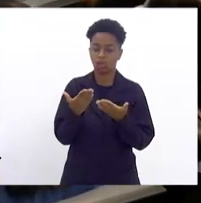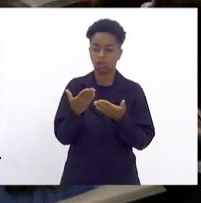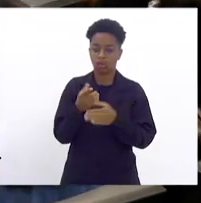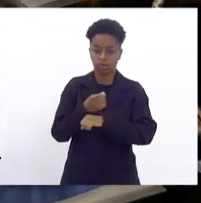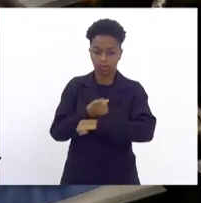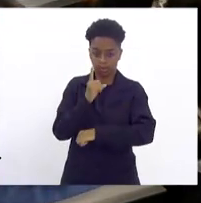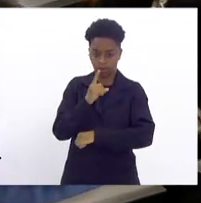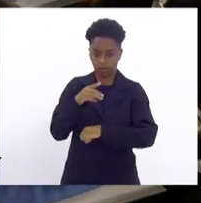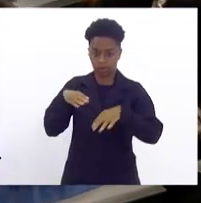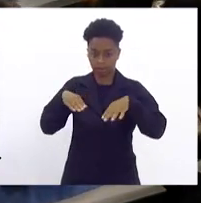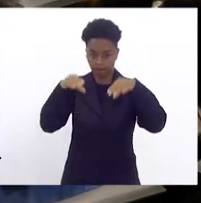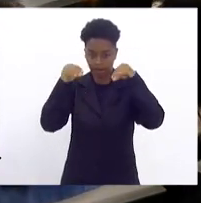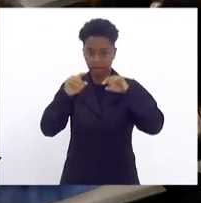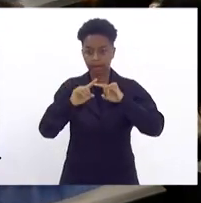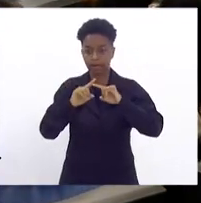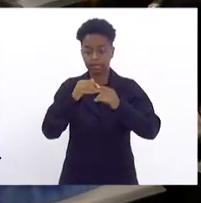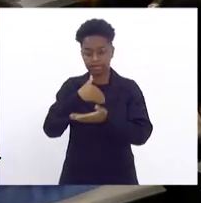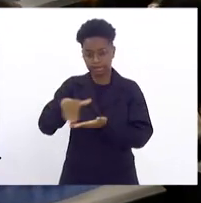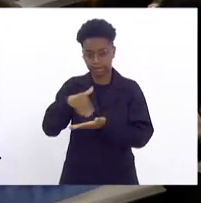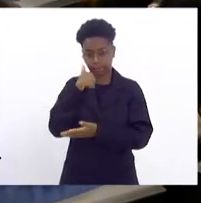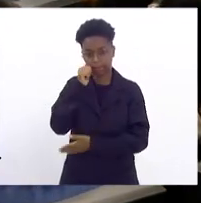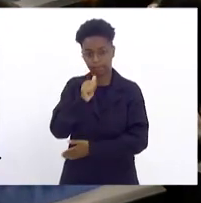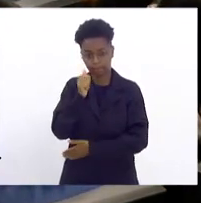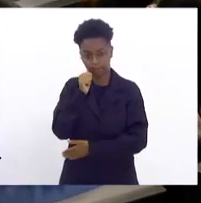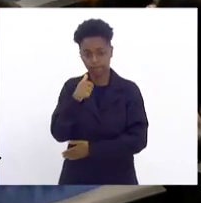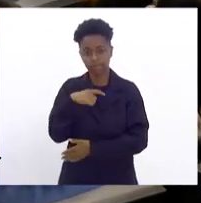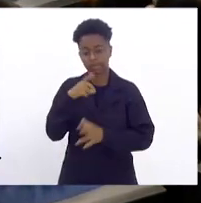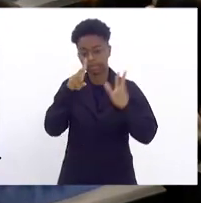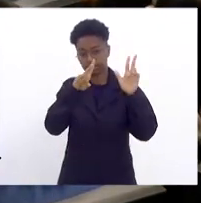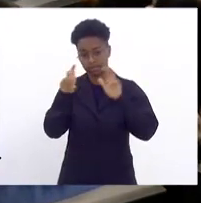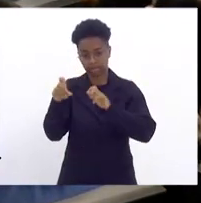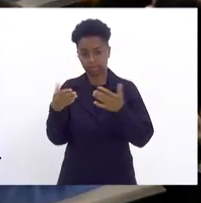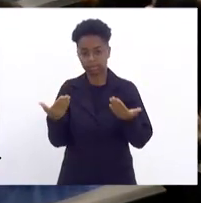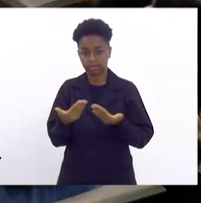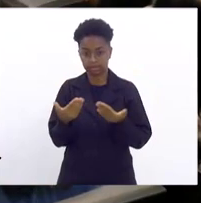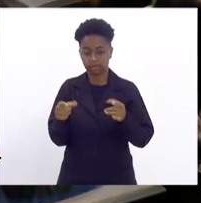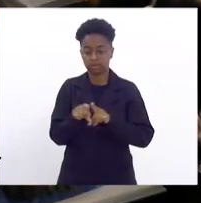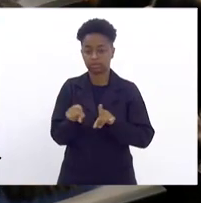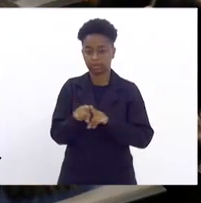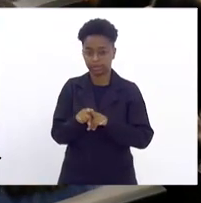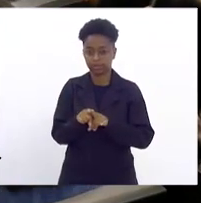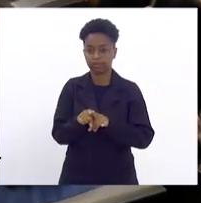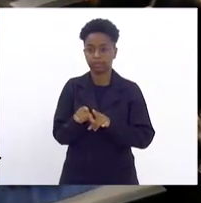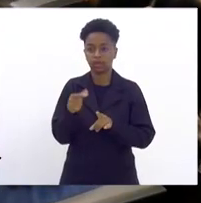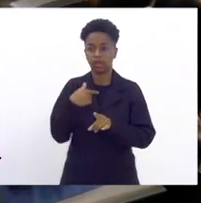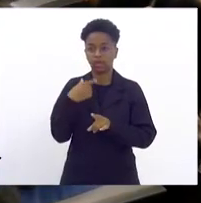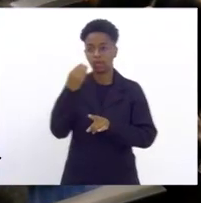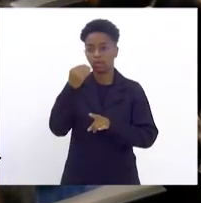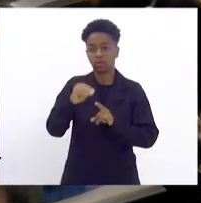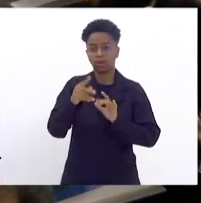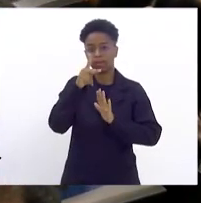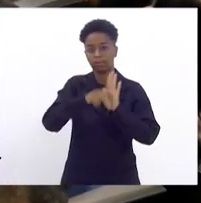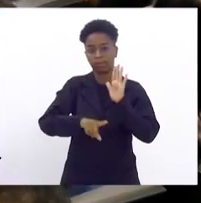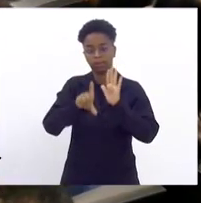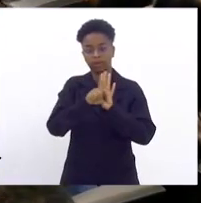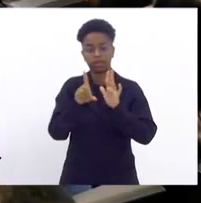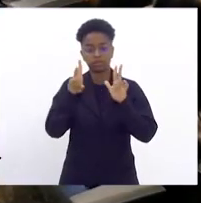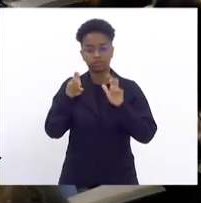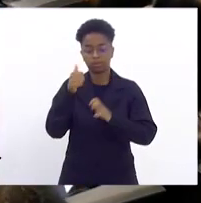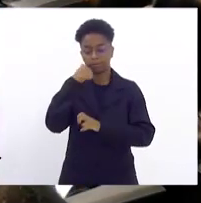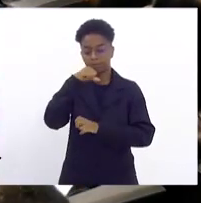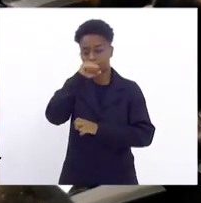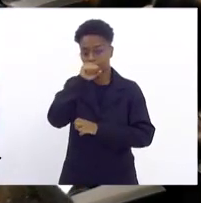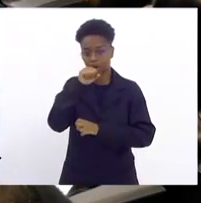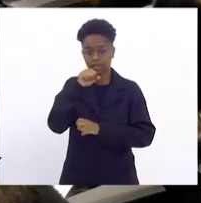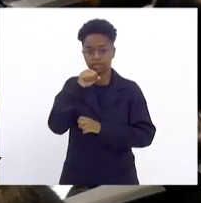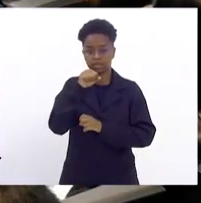palácio na secretaria da mulher e uma dos temas lá também é um projeto de lei que eu coloquei aqui na casa sobre as mães da típicas a